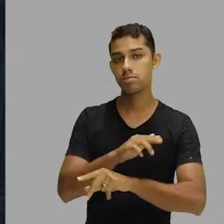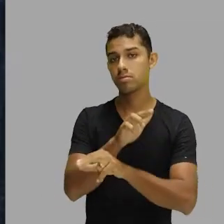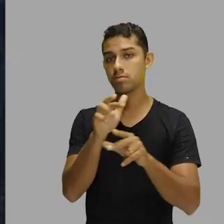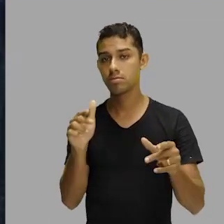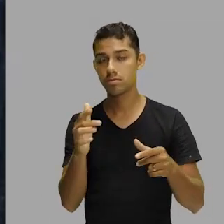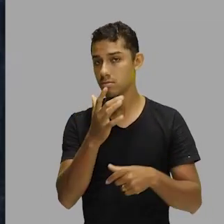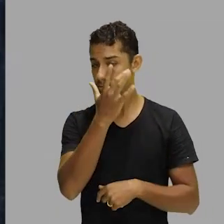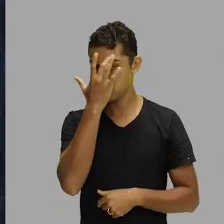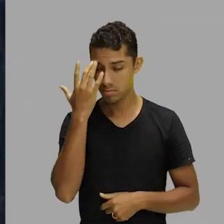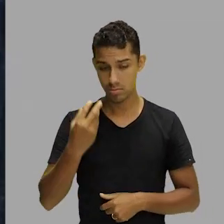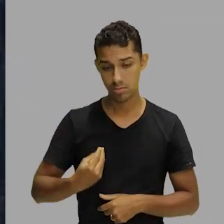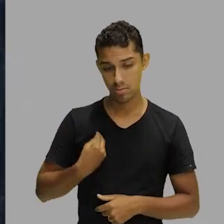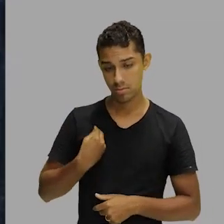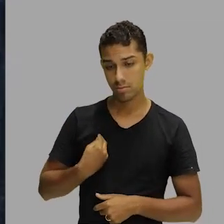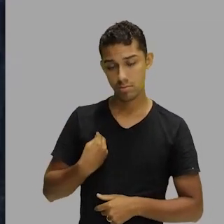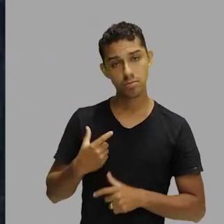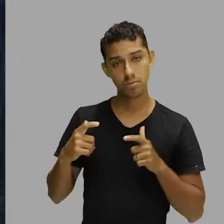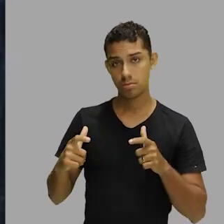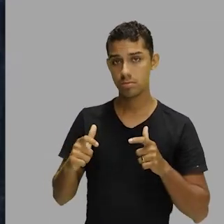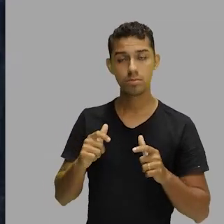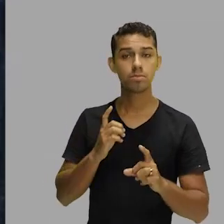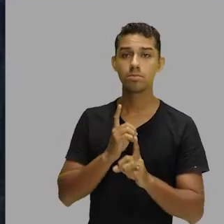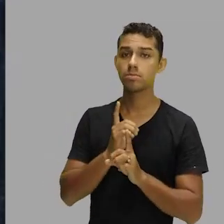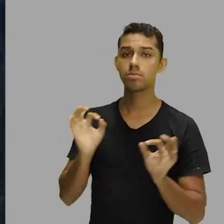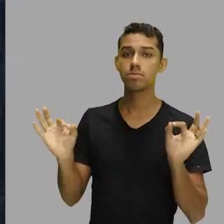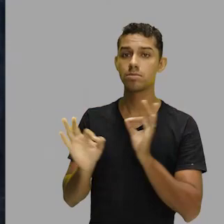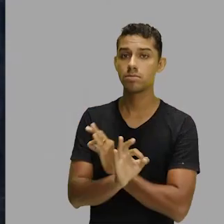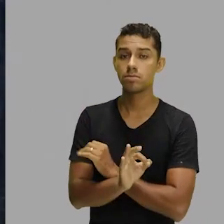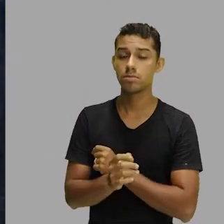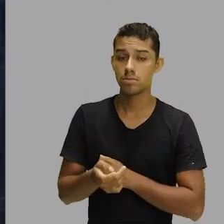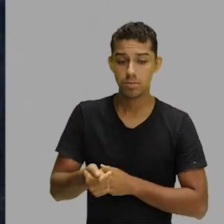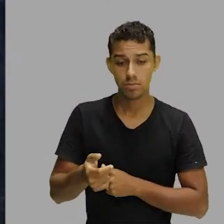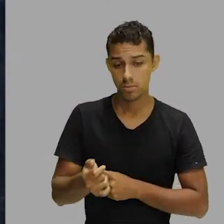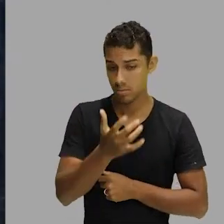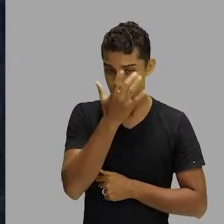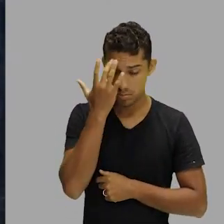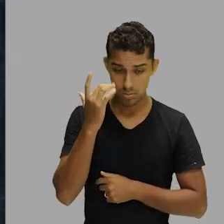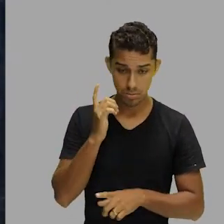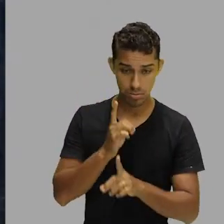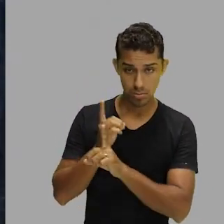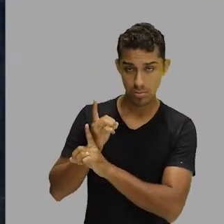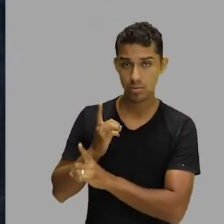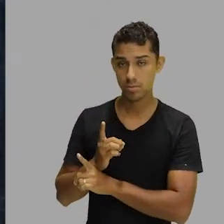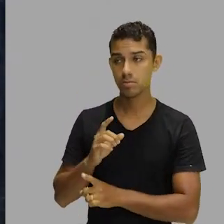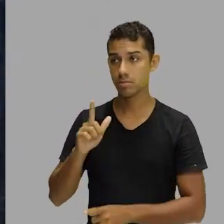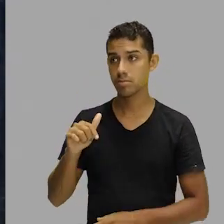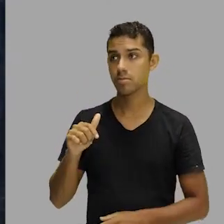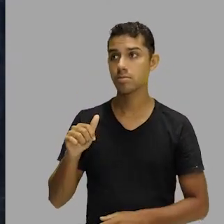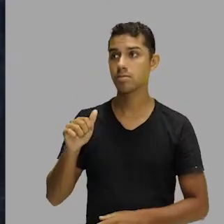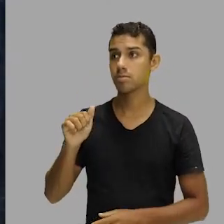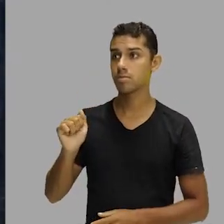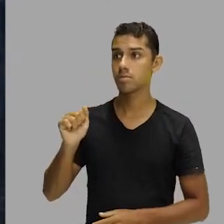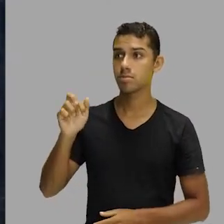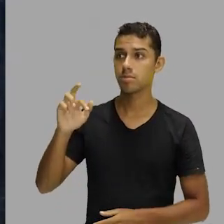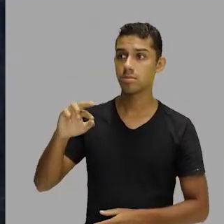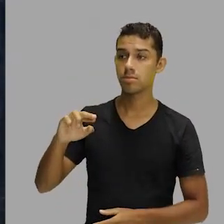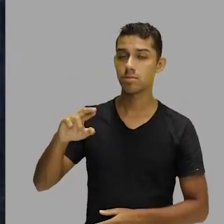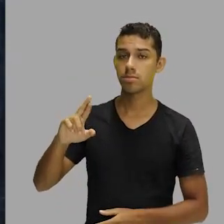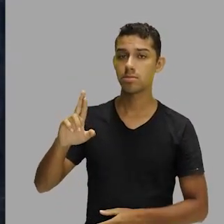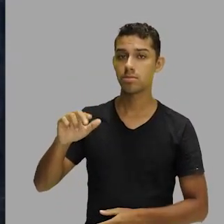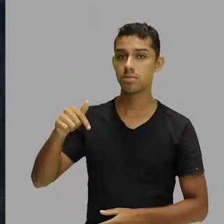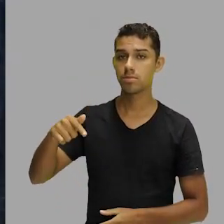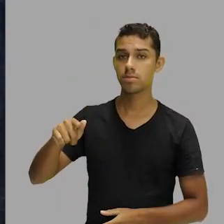variabilidade de seres vivos ali. Então, os poucos seres vivos que você encontra são árqueas, conhecido como